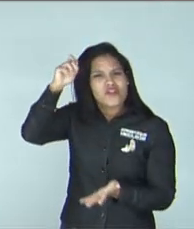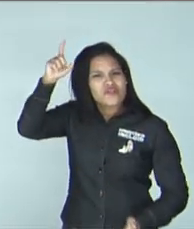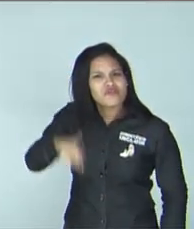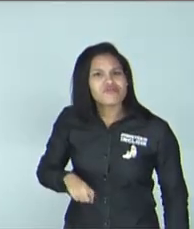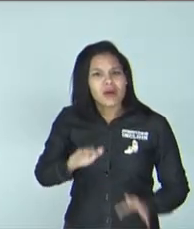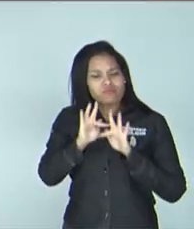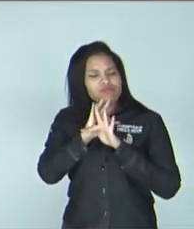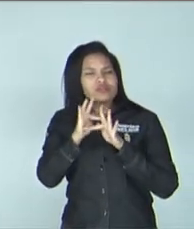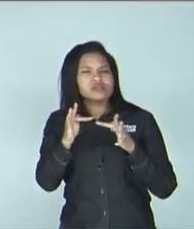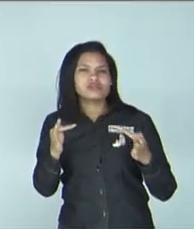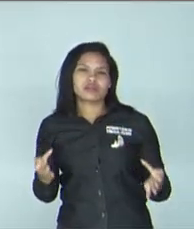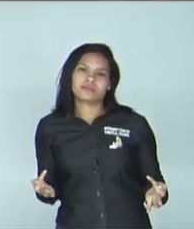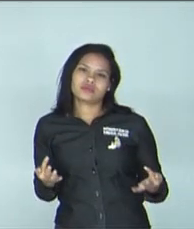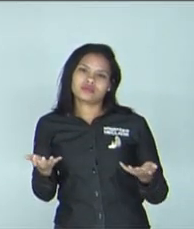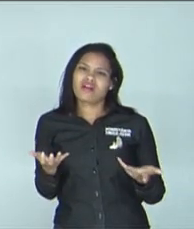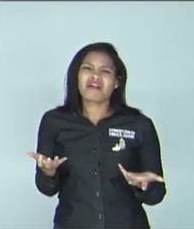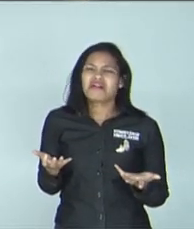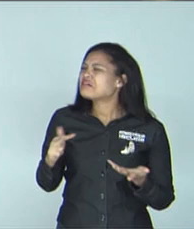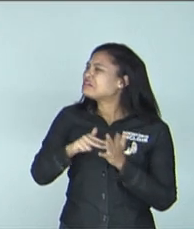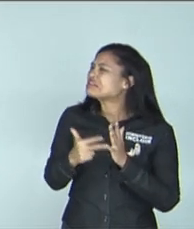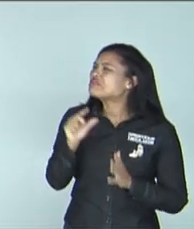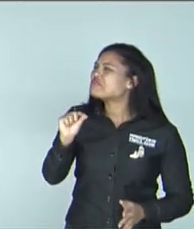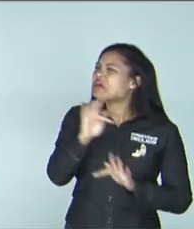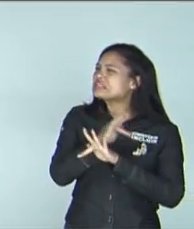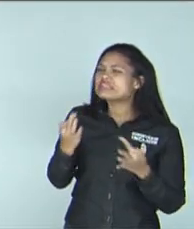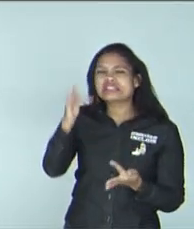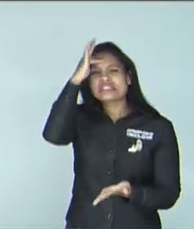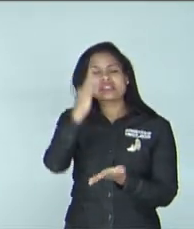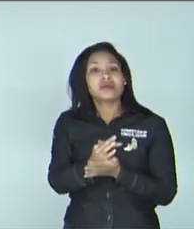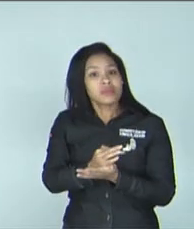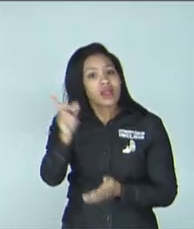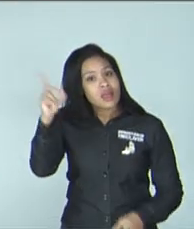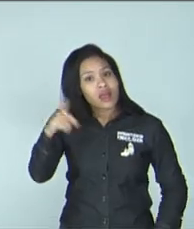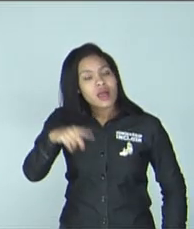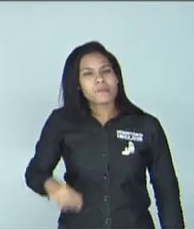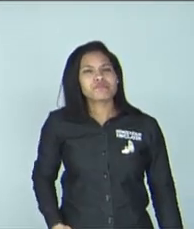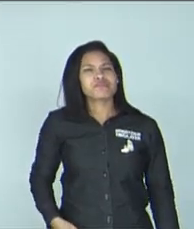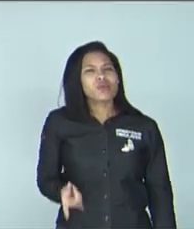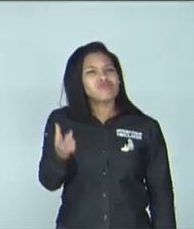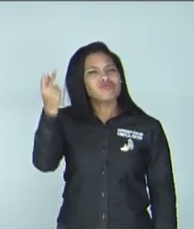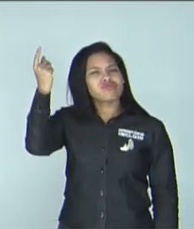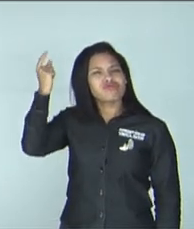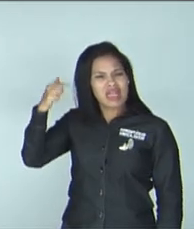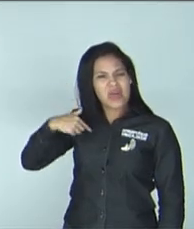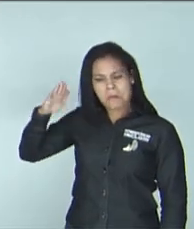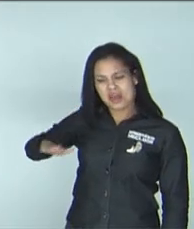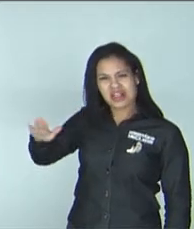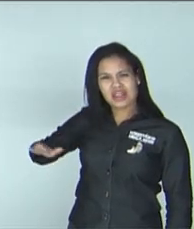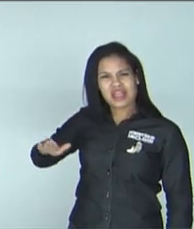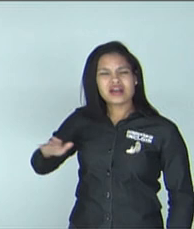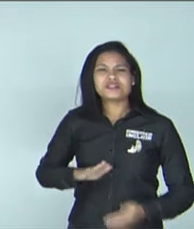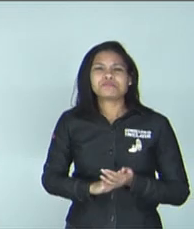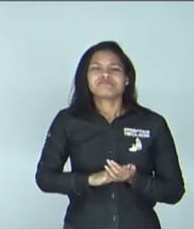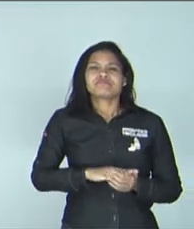e como assim simplicidade da fé é se precisar de dar ferro quando era pequena eu era lá de marechal hermes primeira